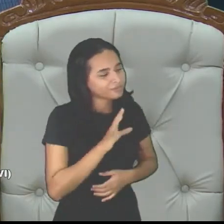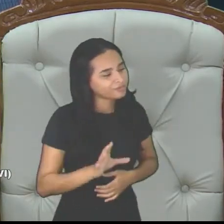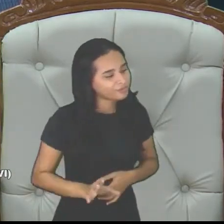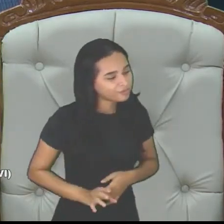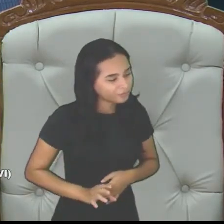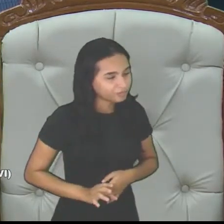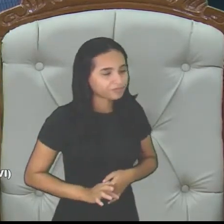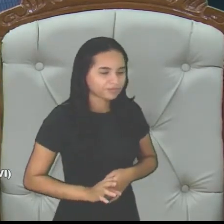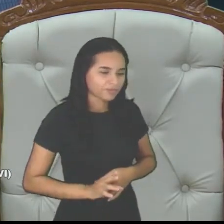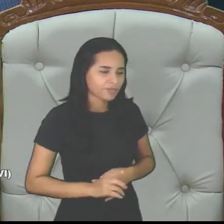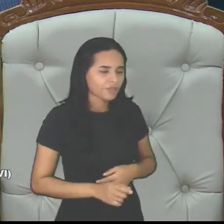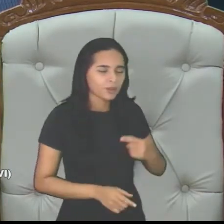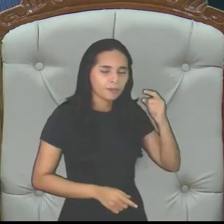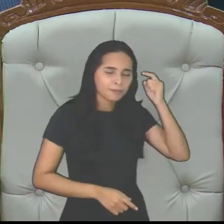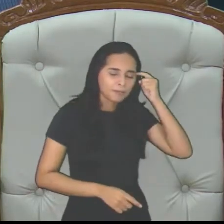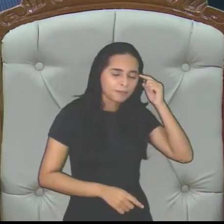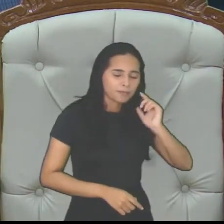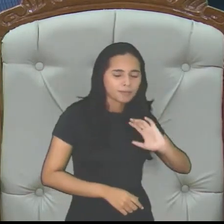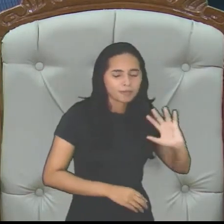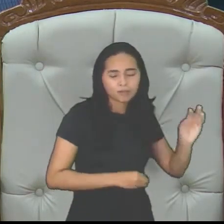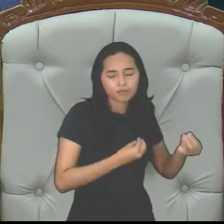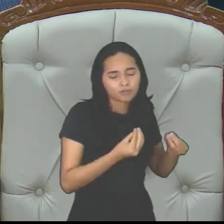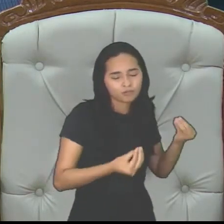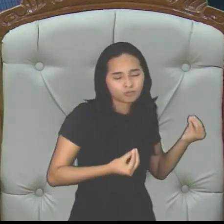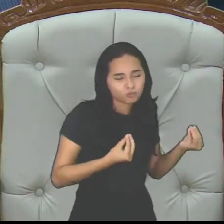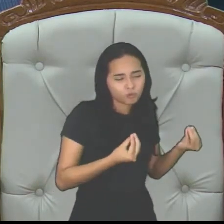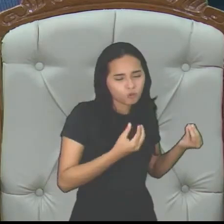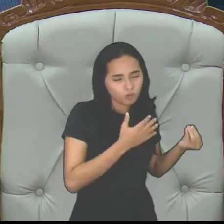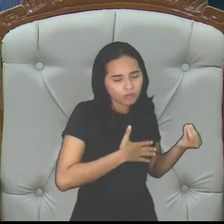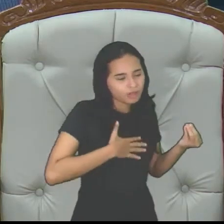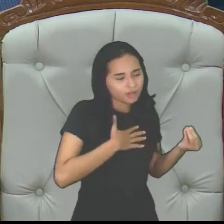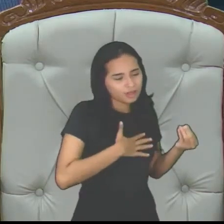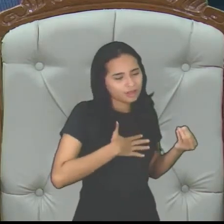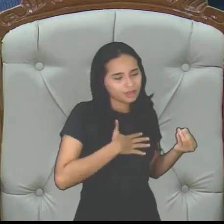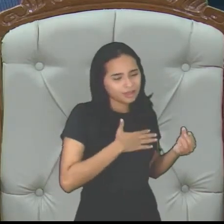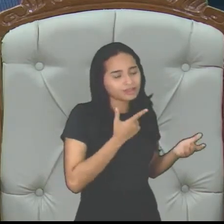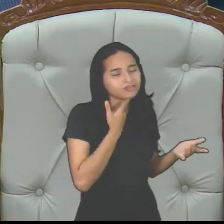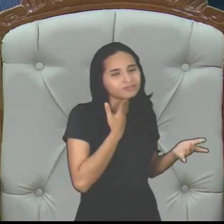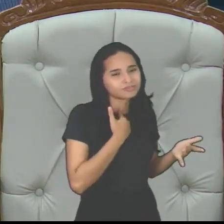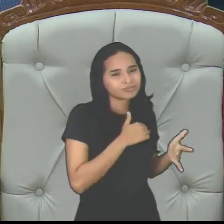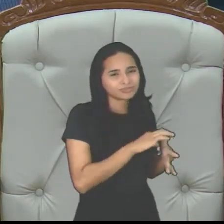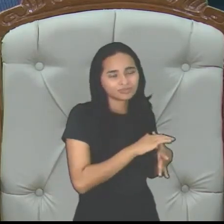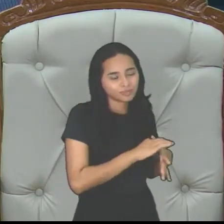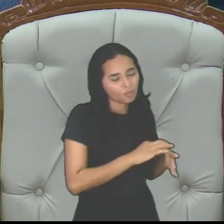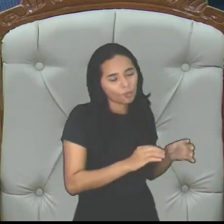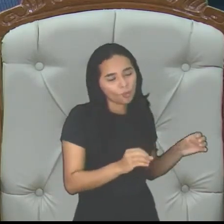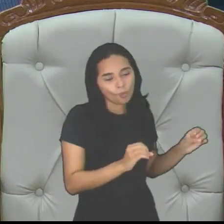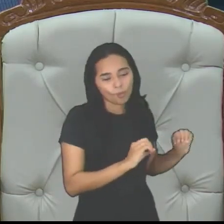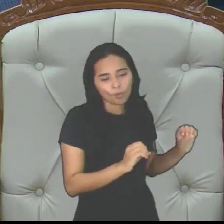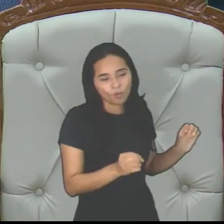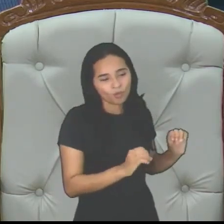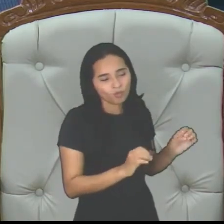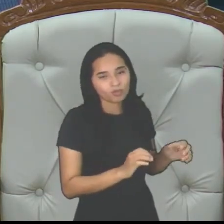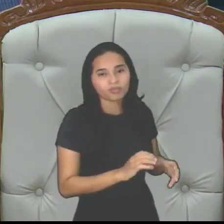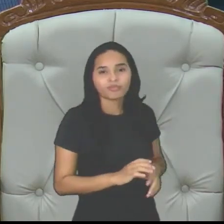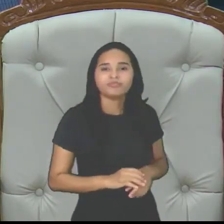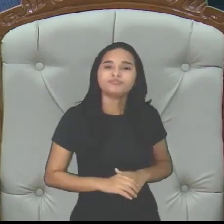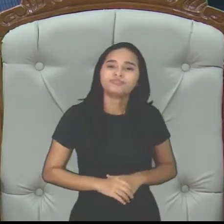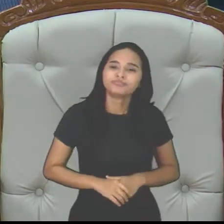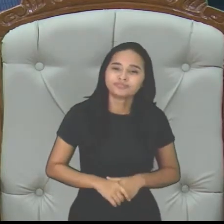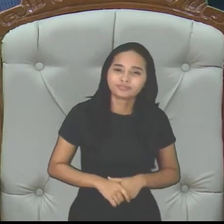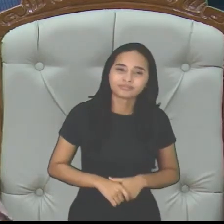não fiquem pensando em como satisfazer os desejos da carne.